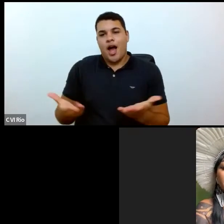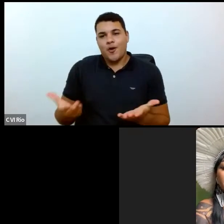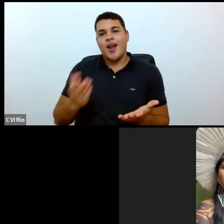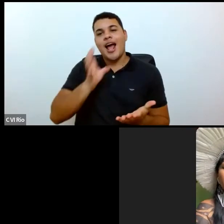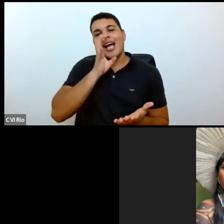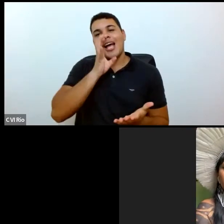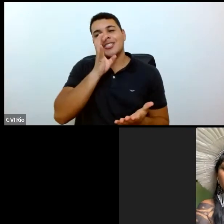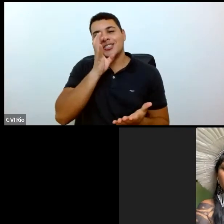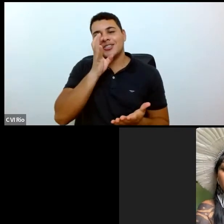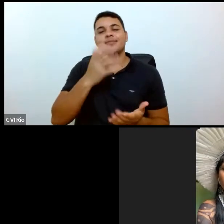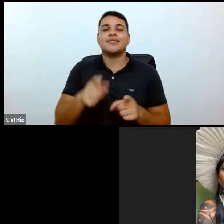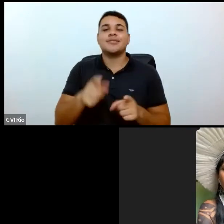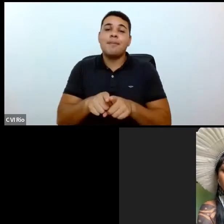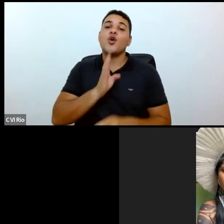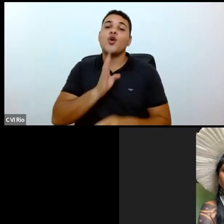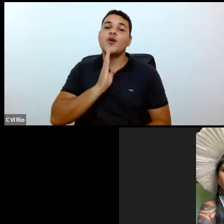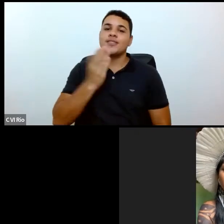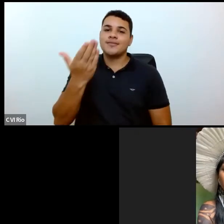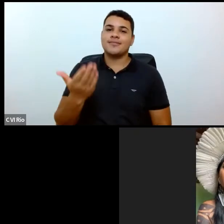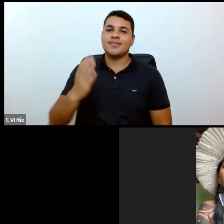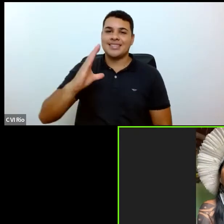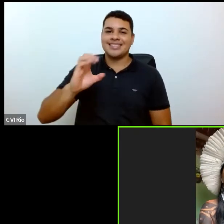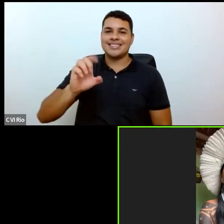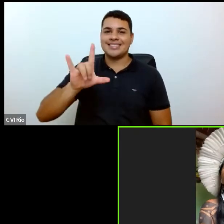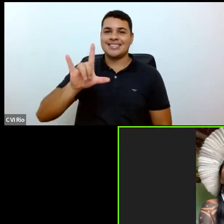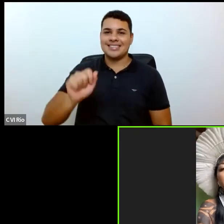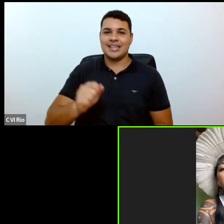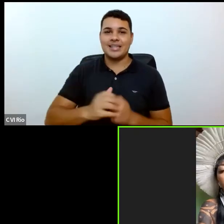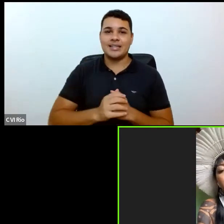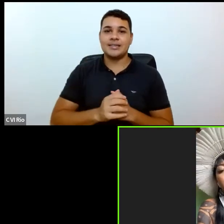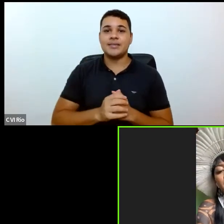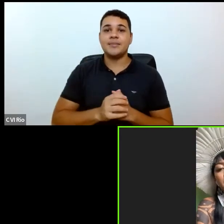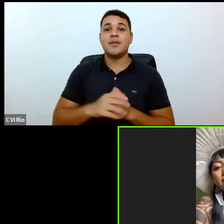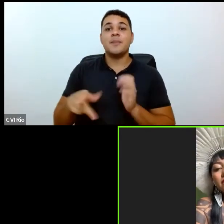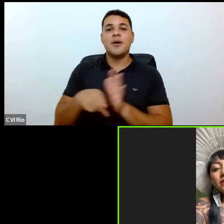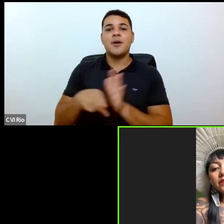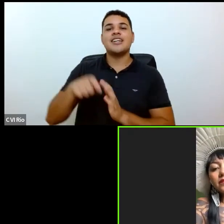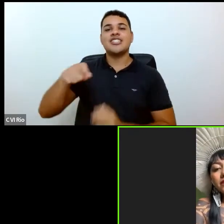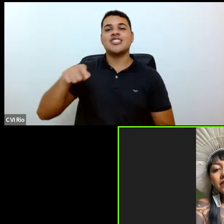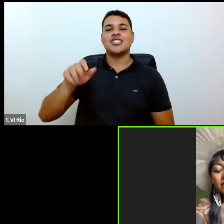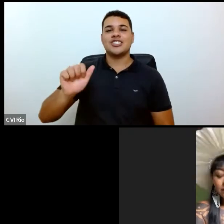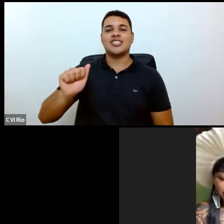ouvindo. A Célia Chacriabá, do povo Chacriabá,